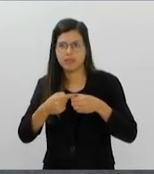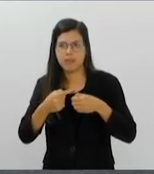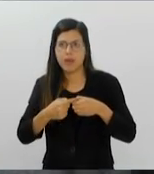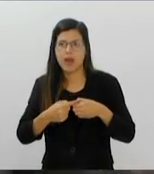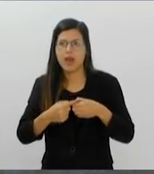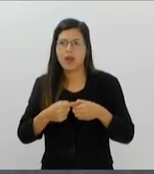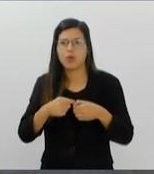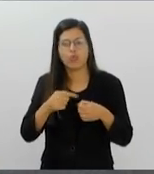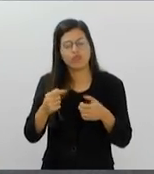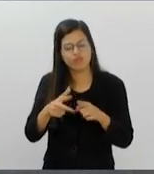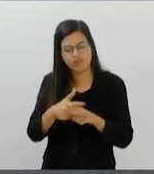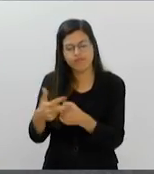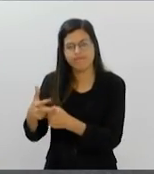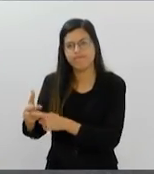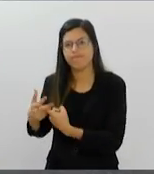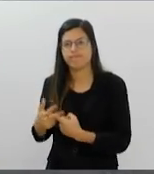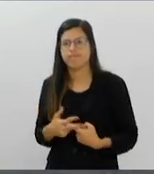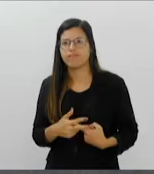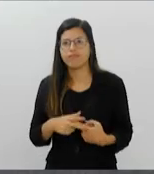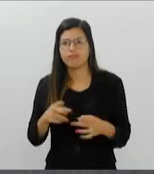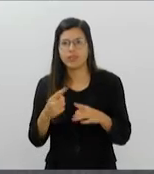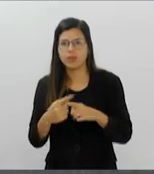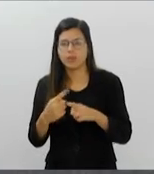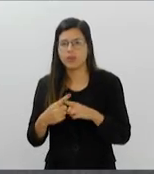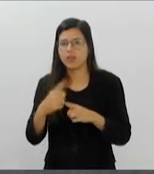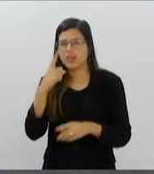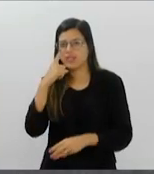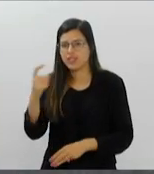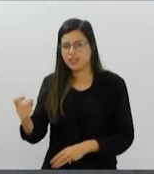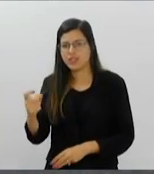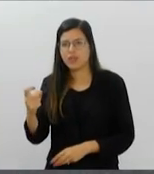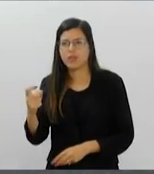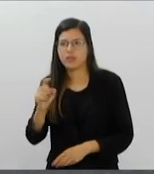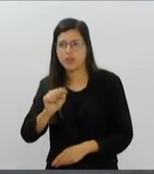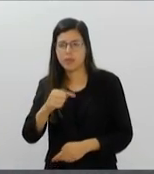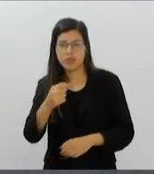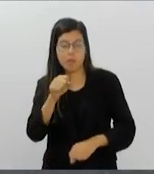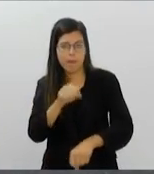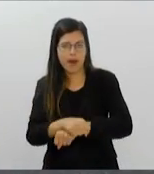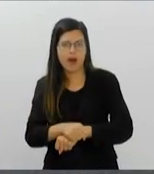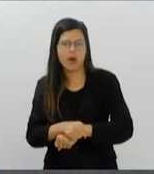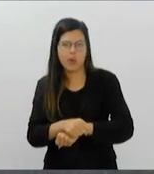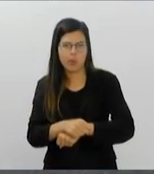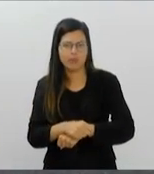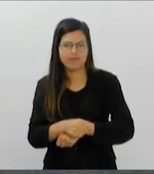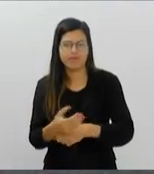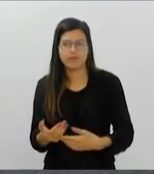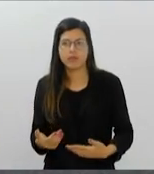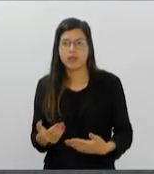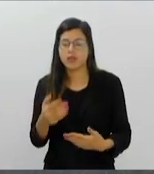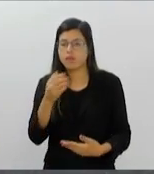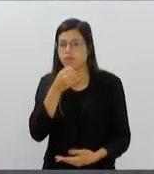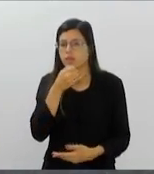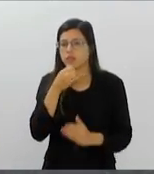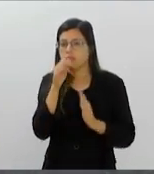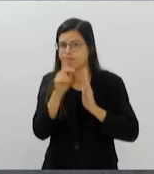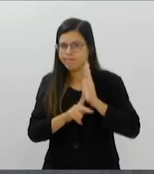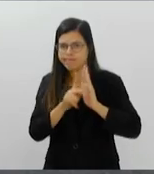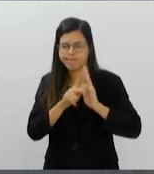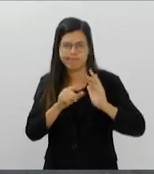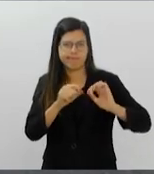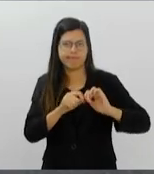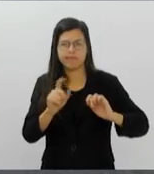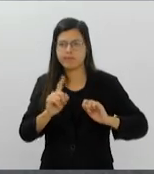lixão e depois, ainda por cima, pela queda de atividade. Infelizmente, esse projeto não foi feito. Não foi